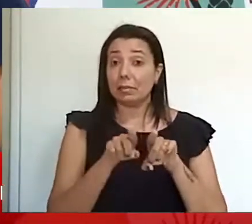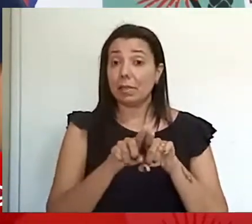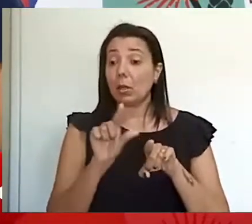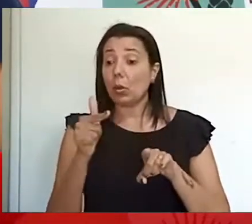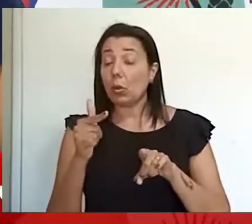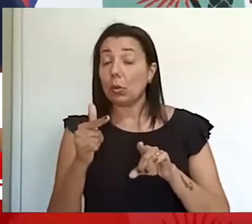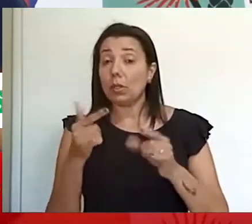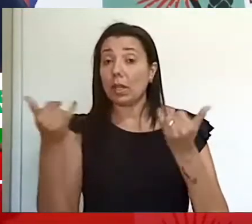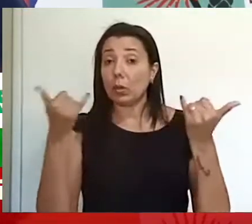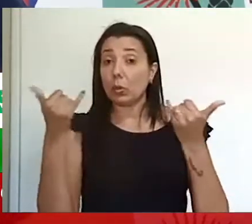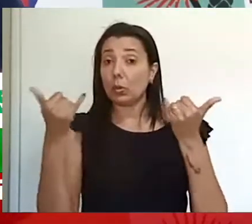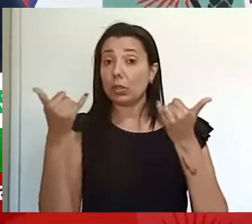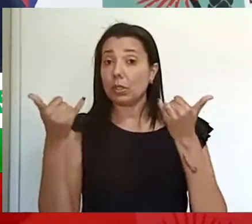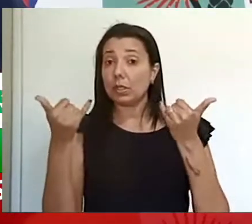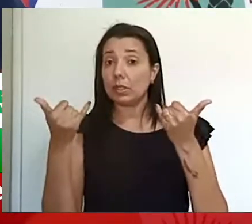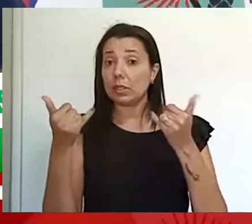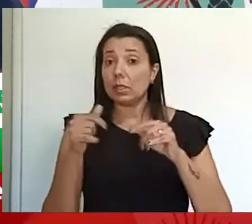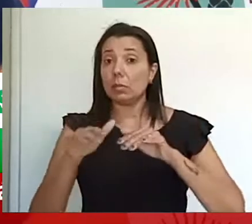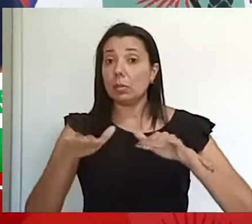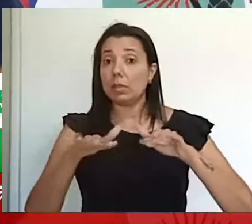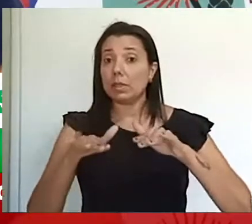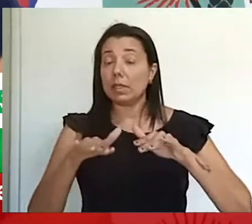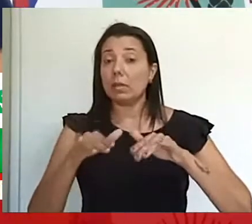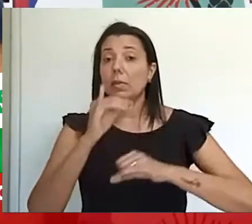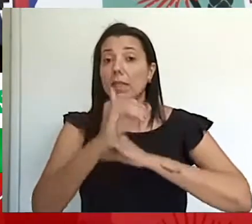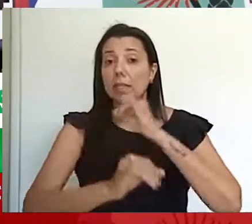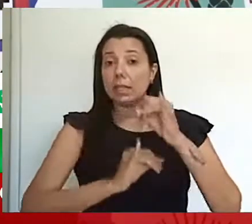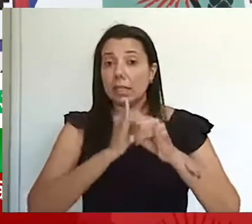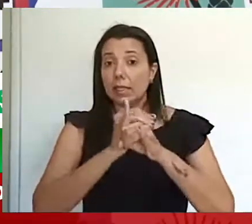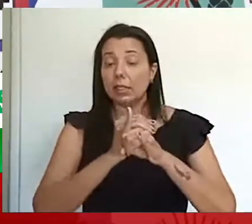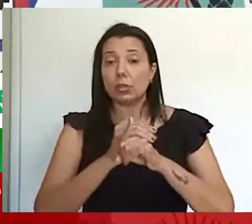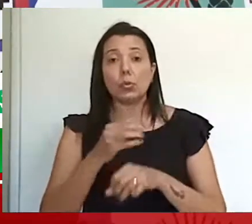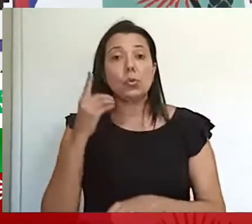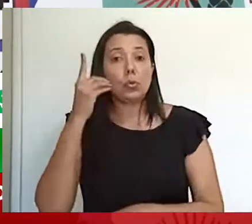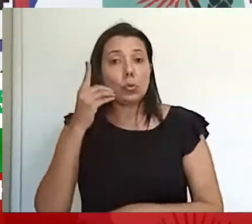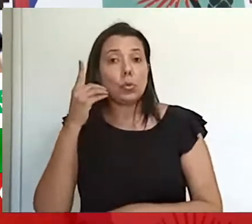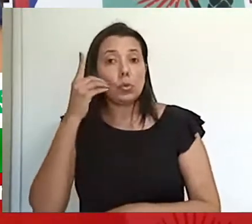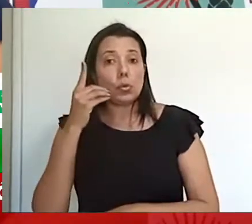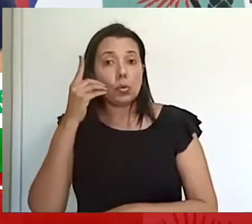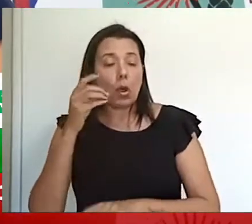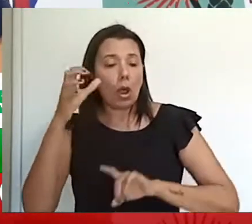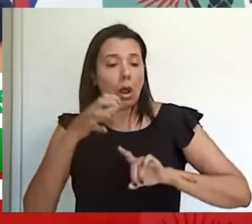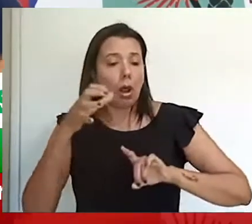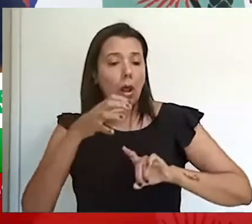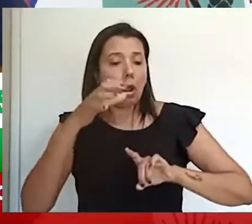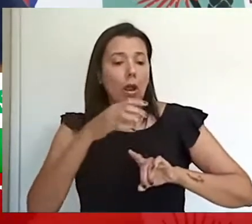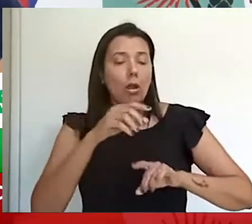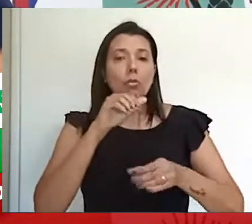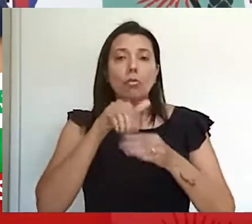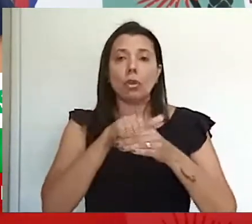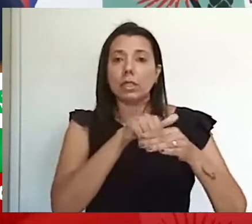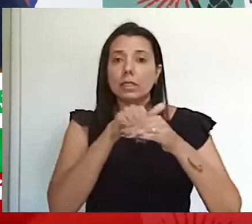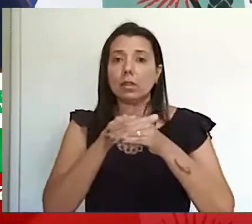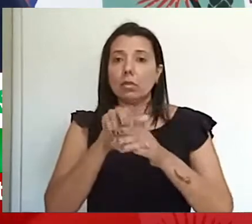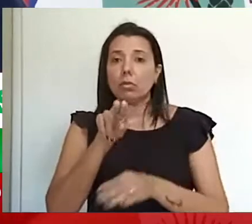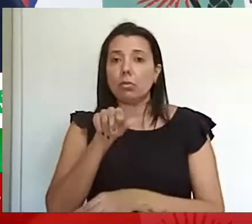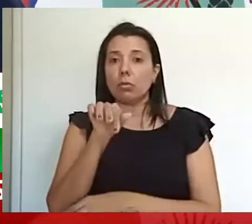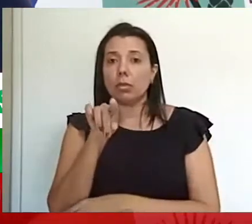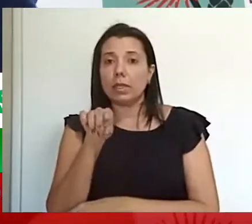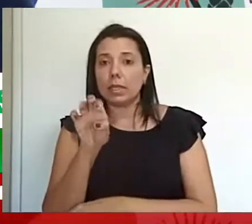uma mobilização virtual que pressiona os parlamentares para a votação da Fundeb, né, que vai ocorrer na